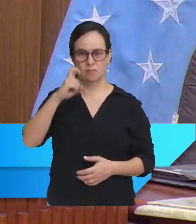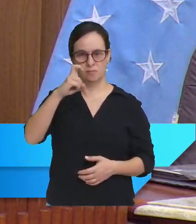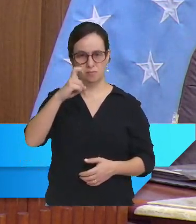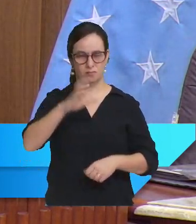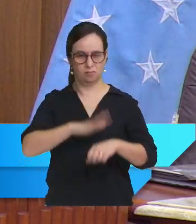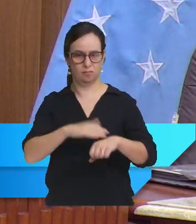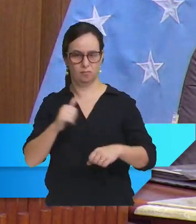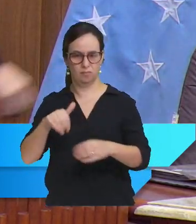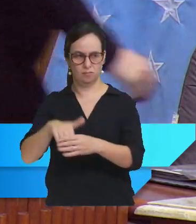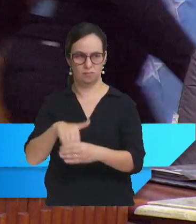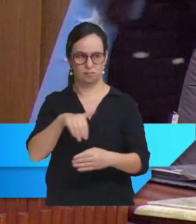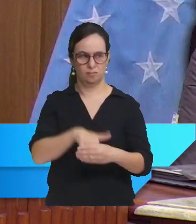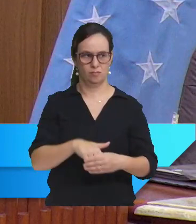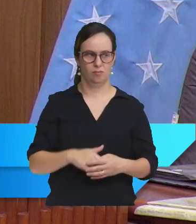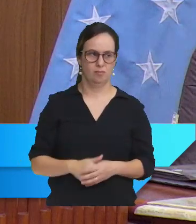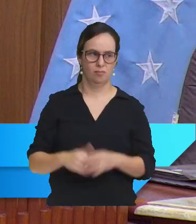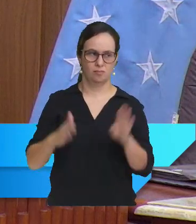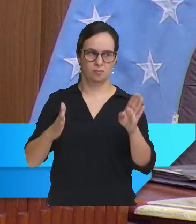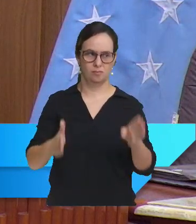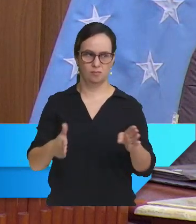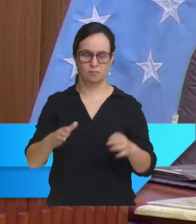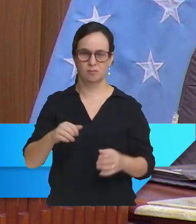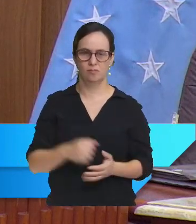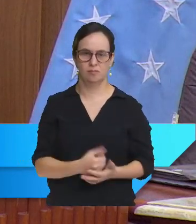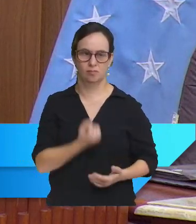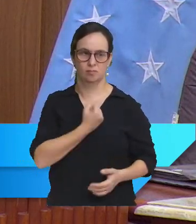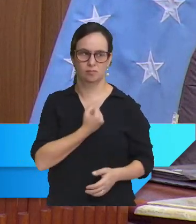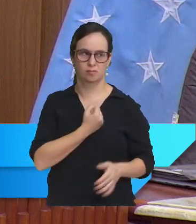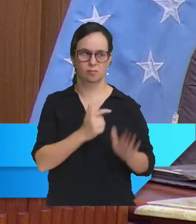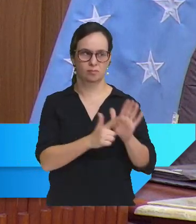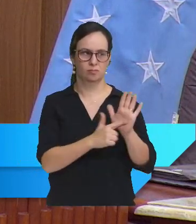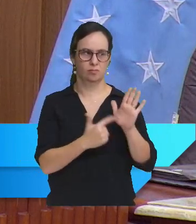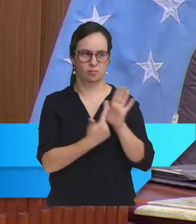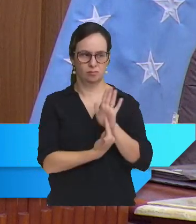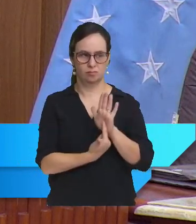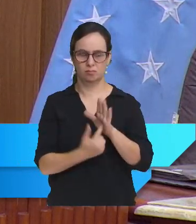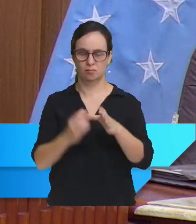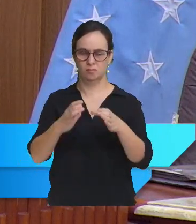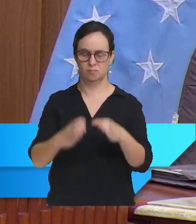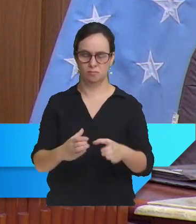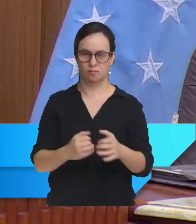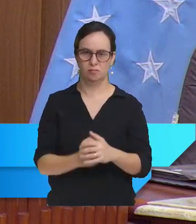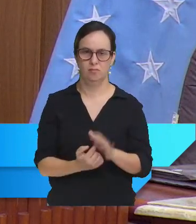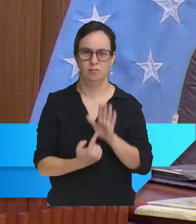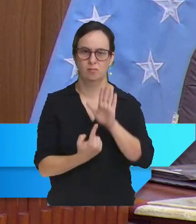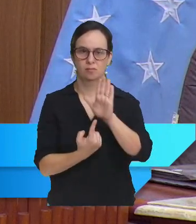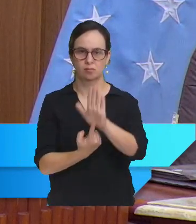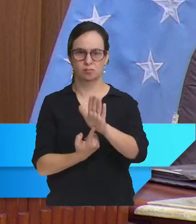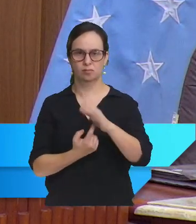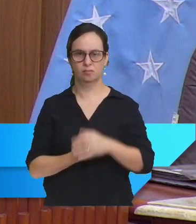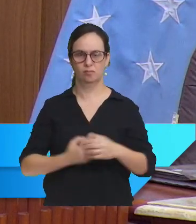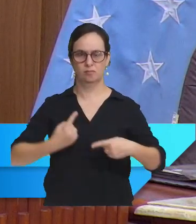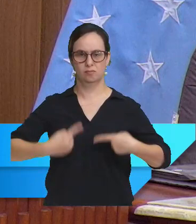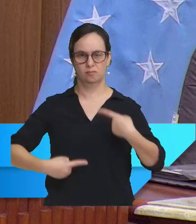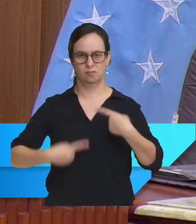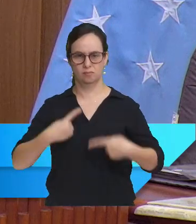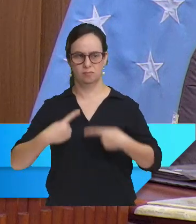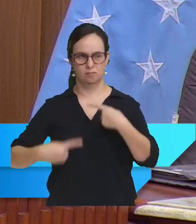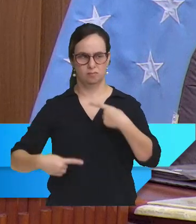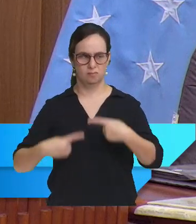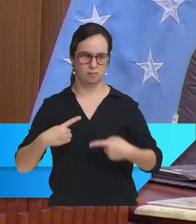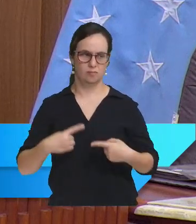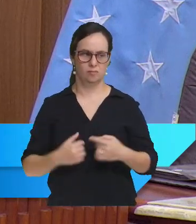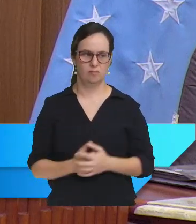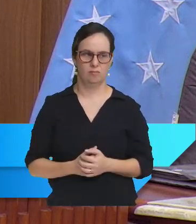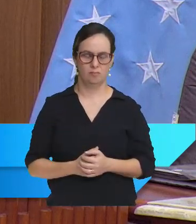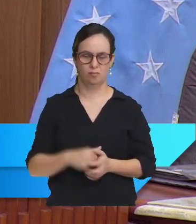essa votação expressiva, marcando um território, mostrando, tanto para a classe política quanto para a população